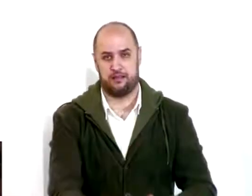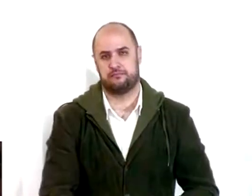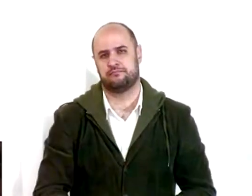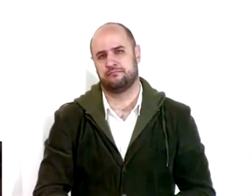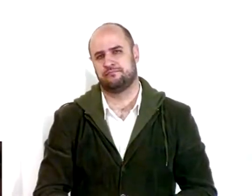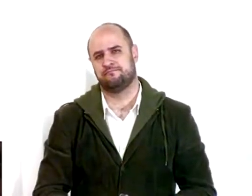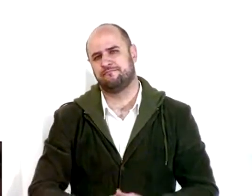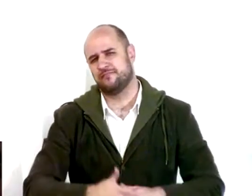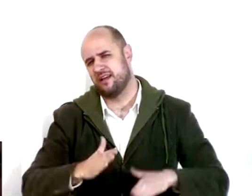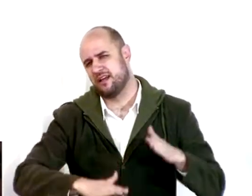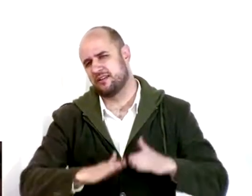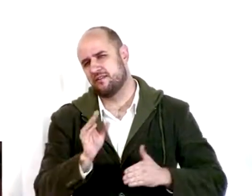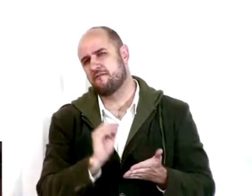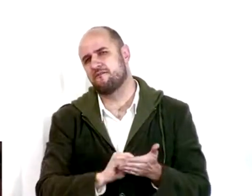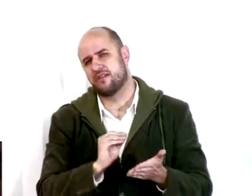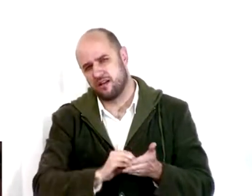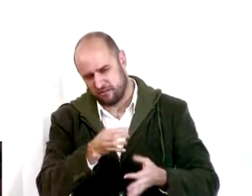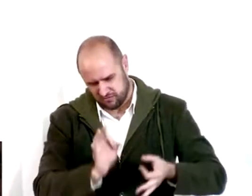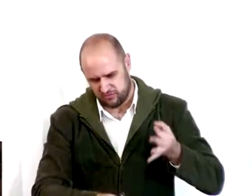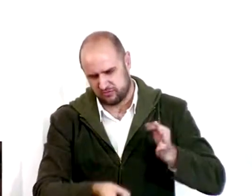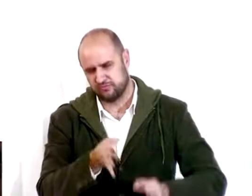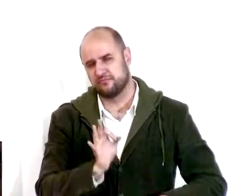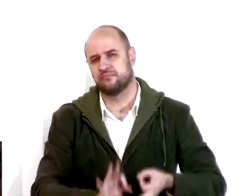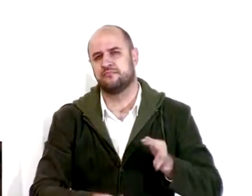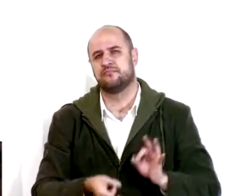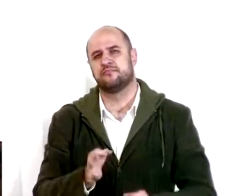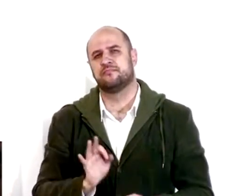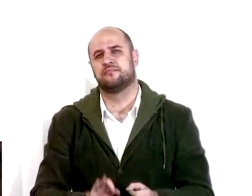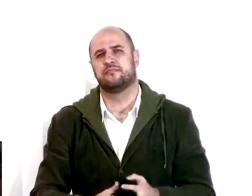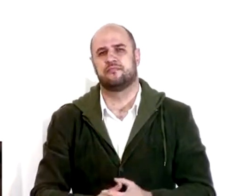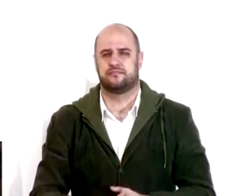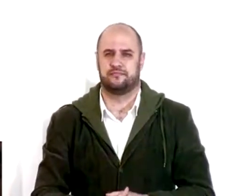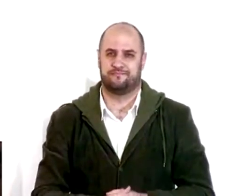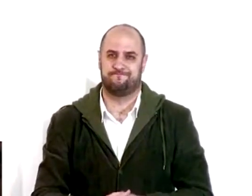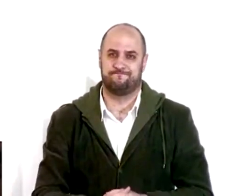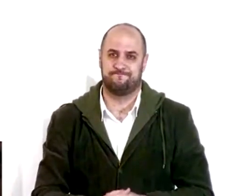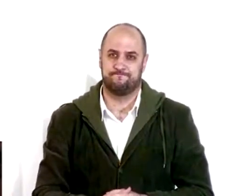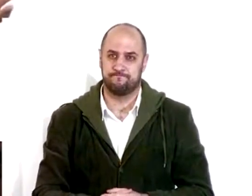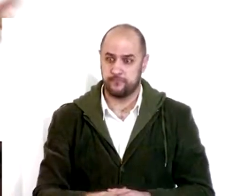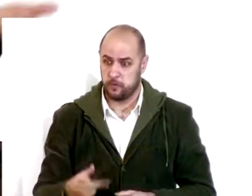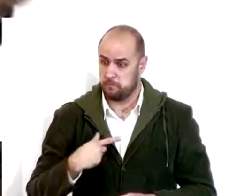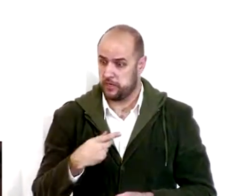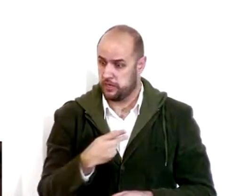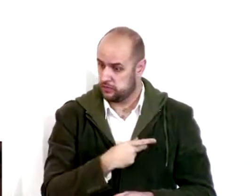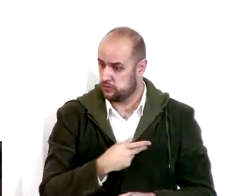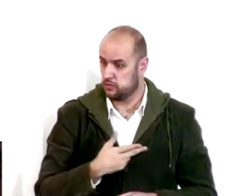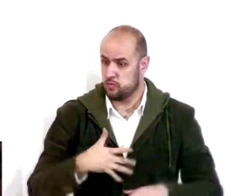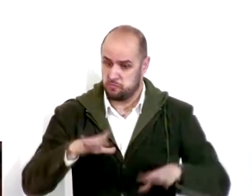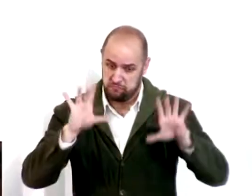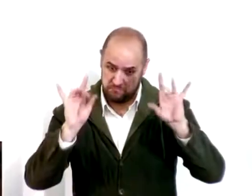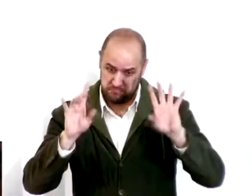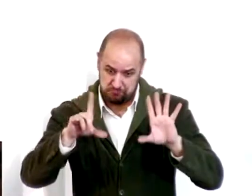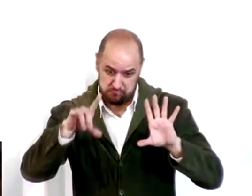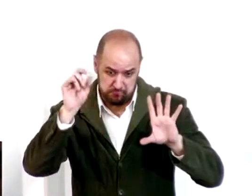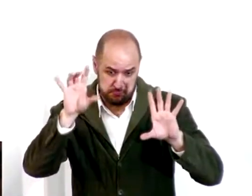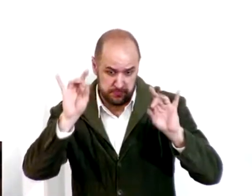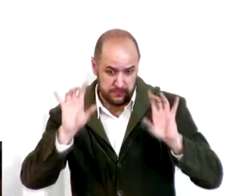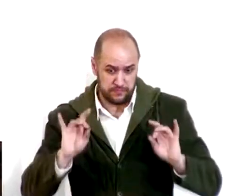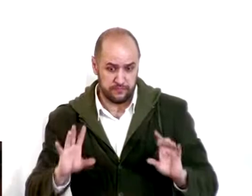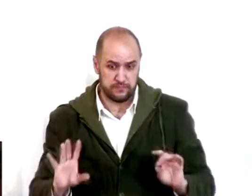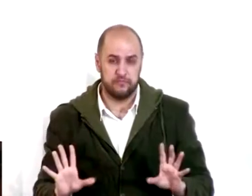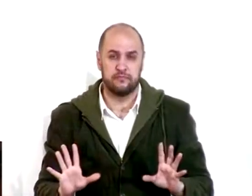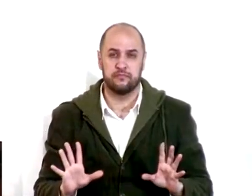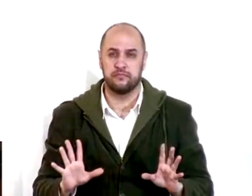muitas vezes injustiçados. Queridos, como pastores, nós temos o privilégio de caminhar